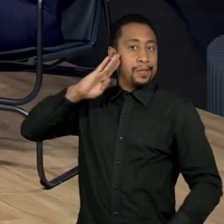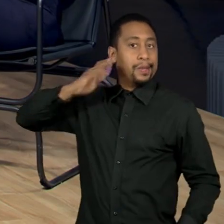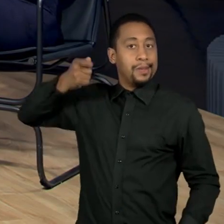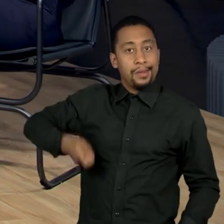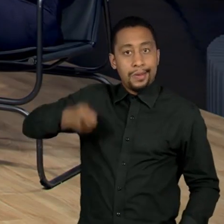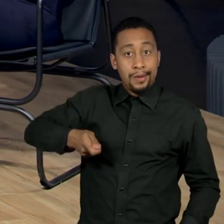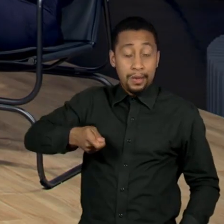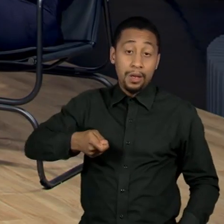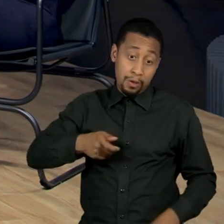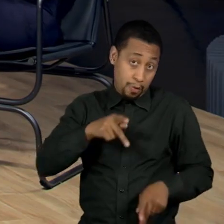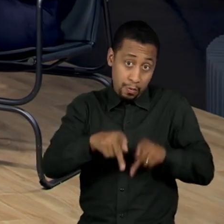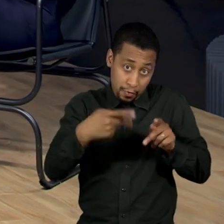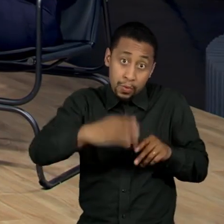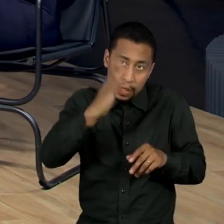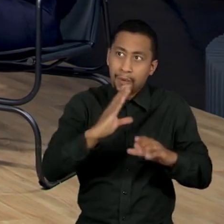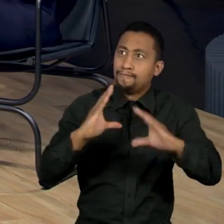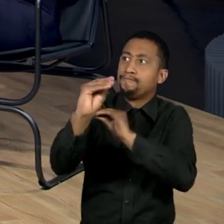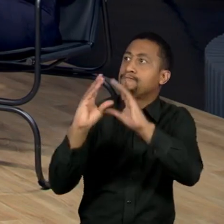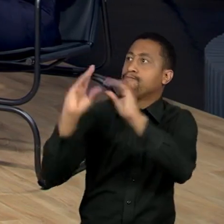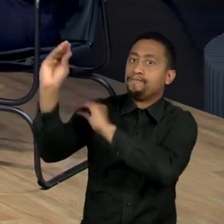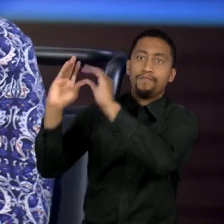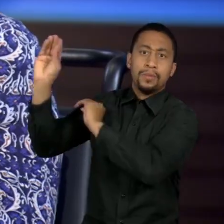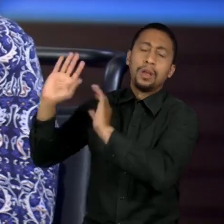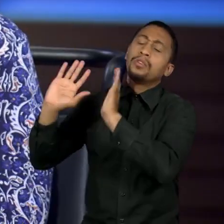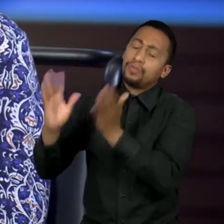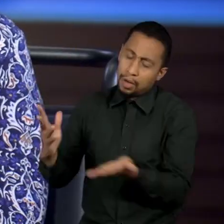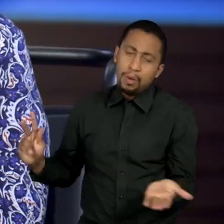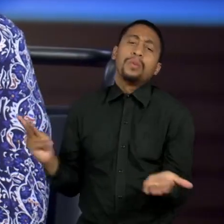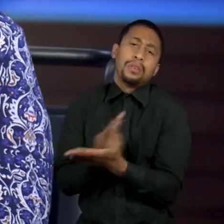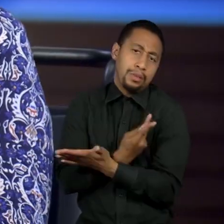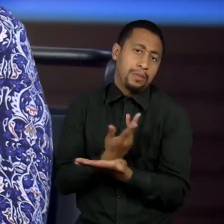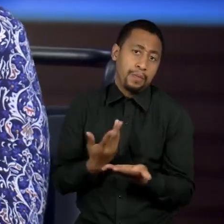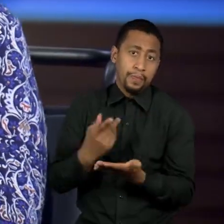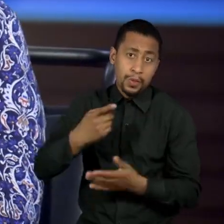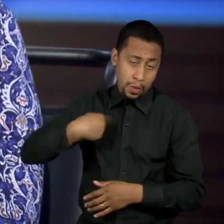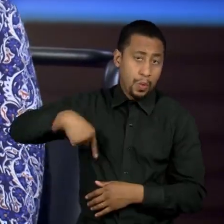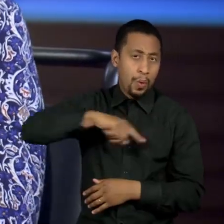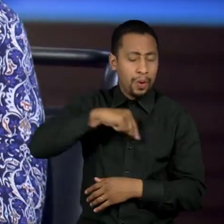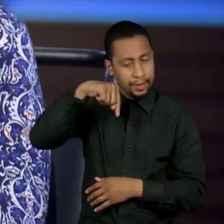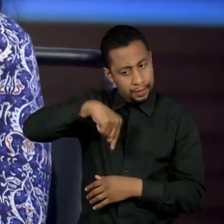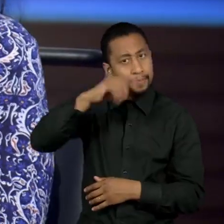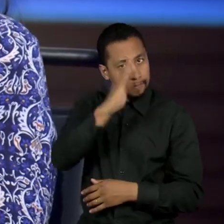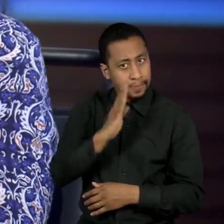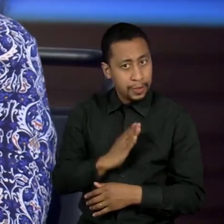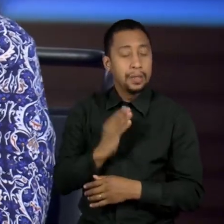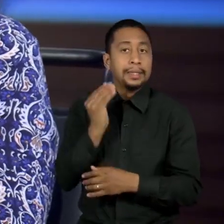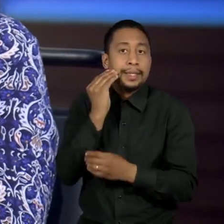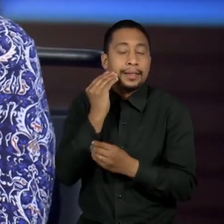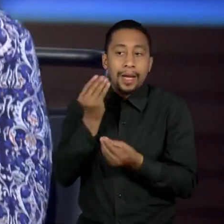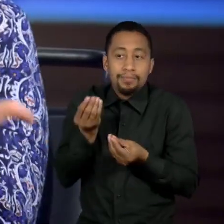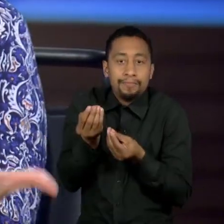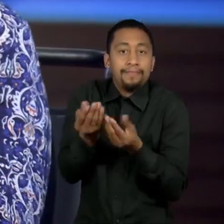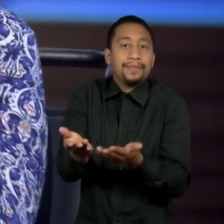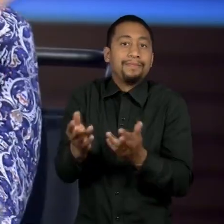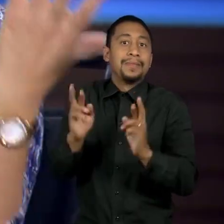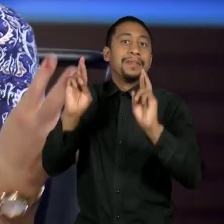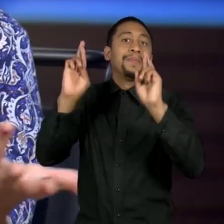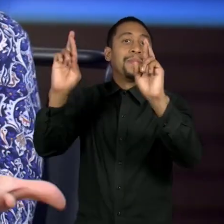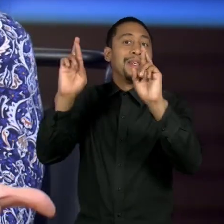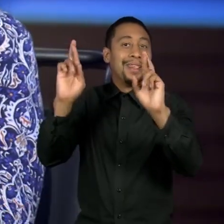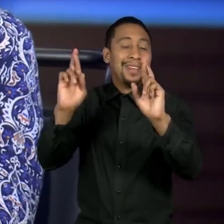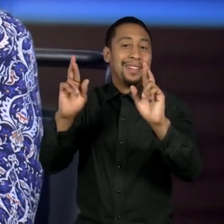chamar a atenção para os últimos versos, que são: Deus ao mar o perigo e o abismo deu, mas nele é que espelhou o céu.